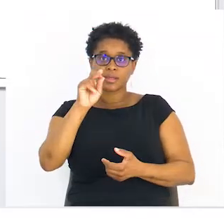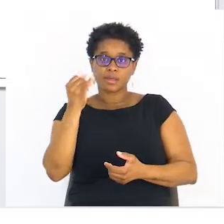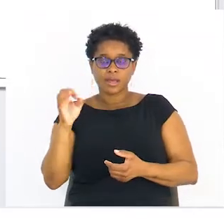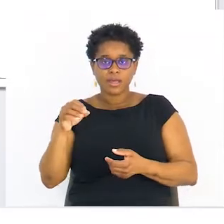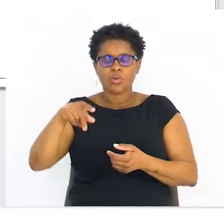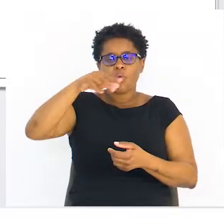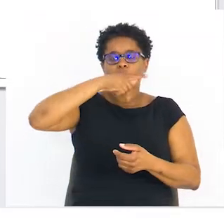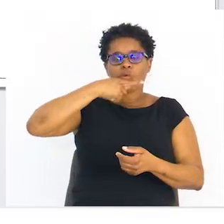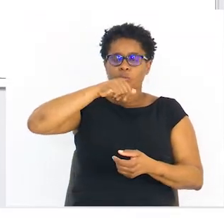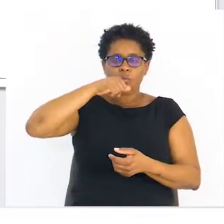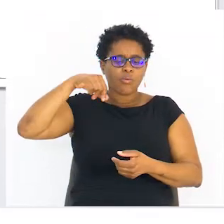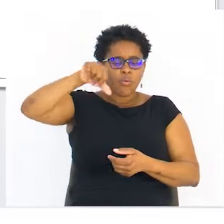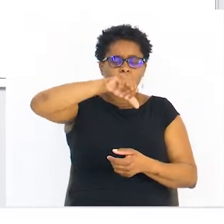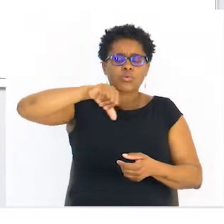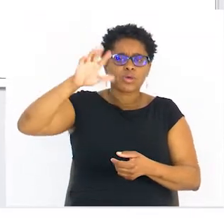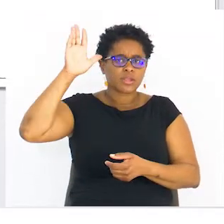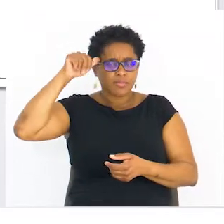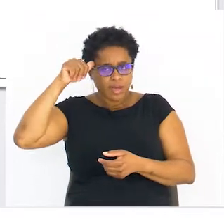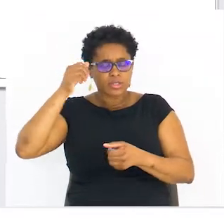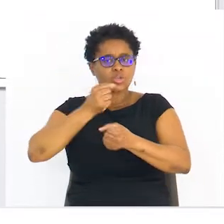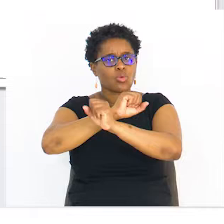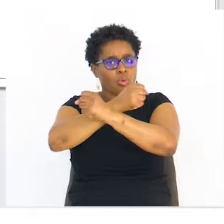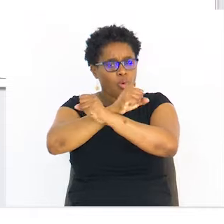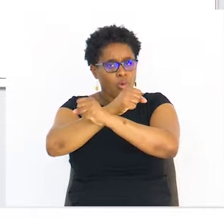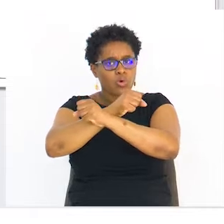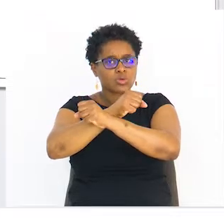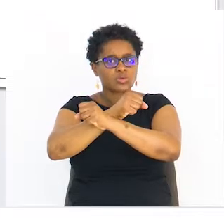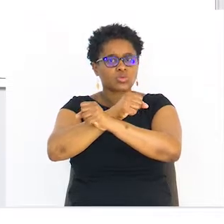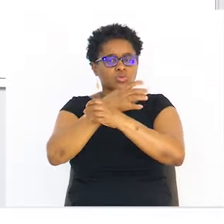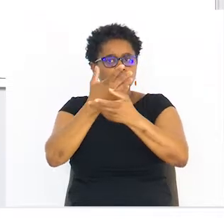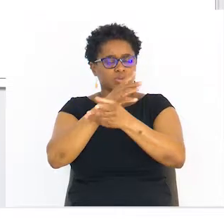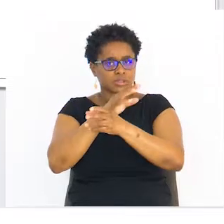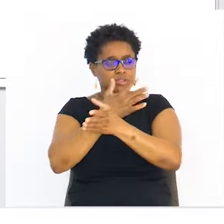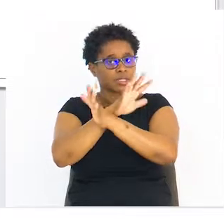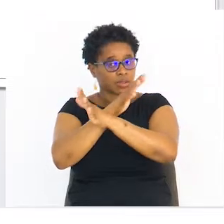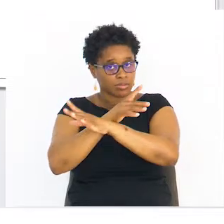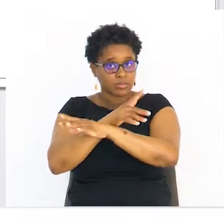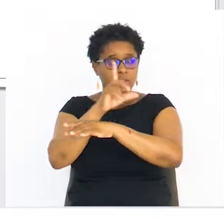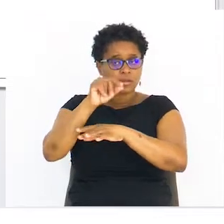ossos carbonizados e, por vezes, de carvões vegetais.